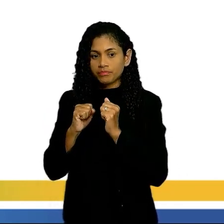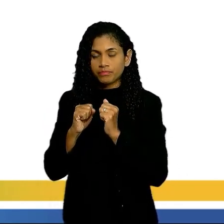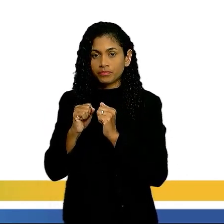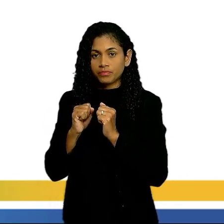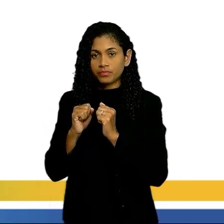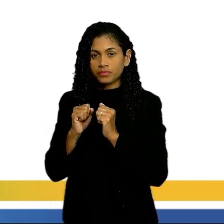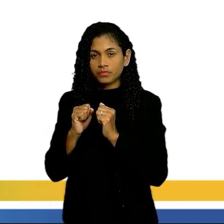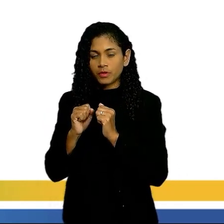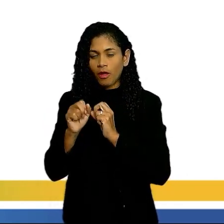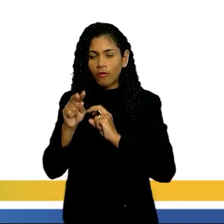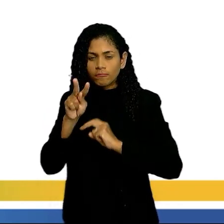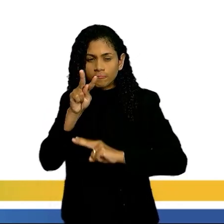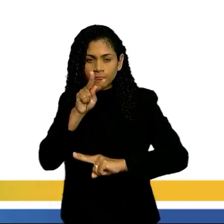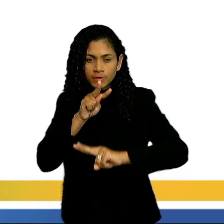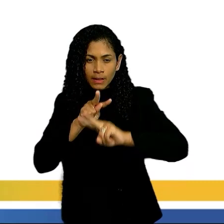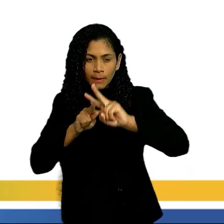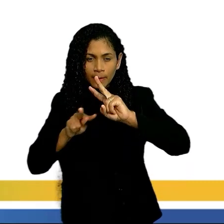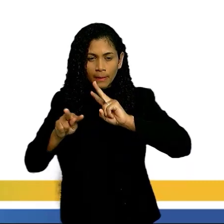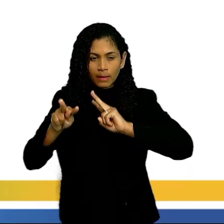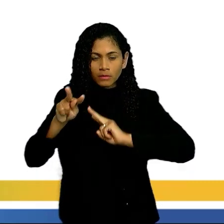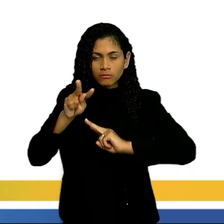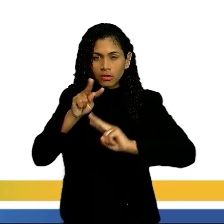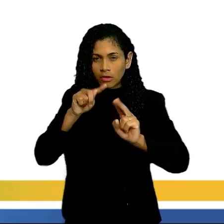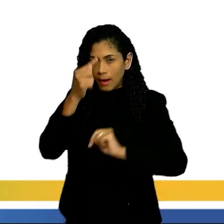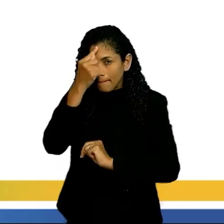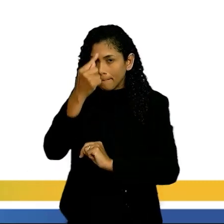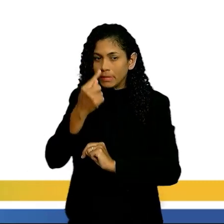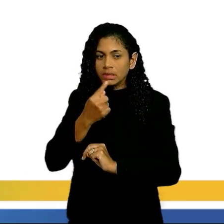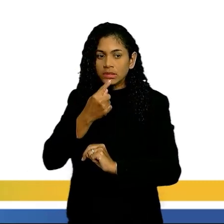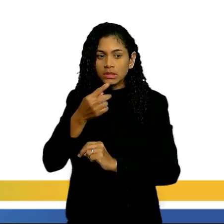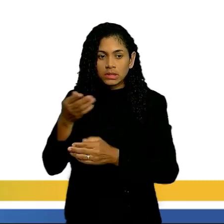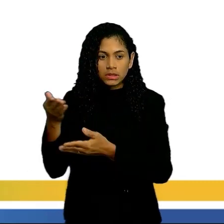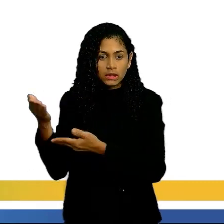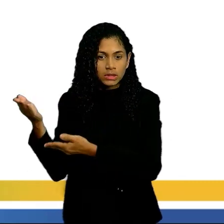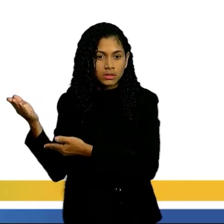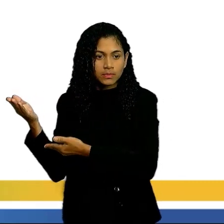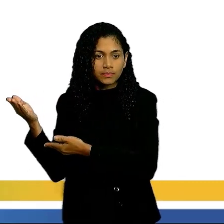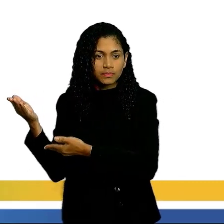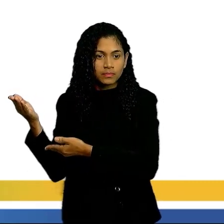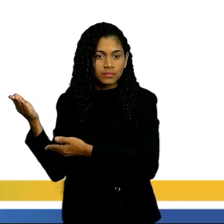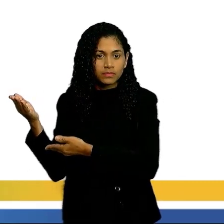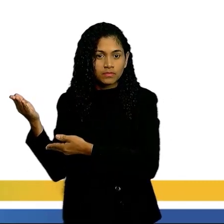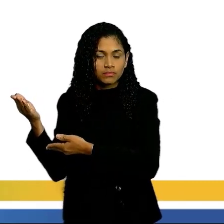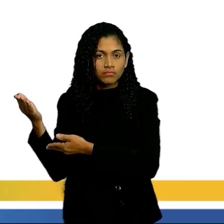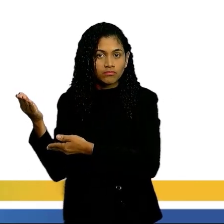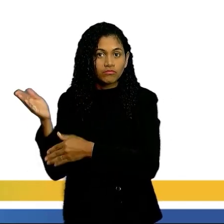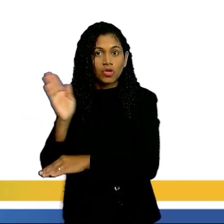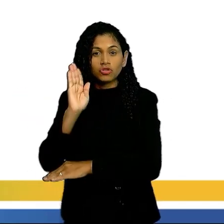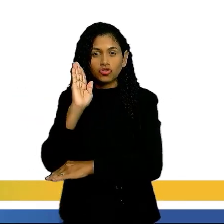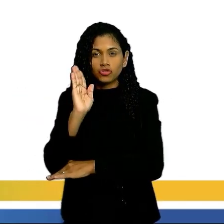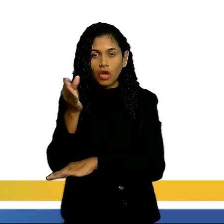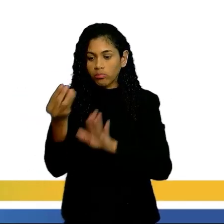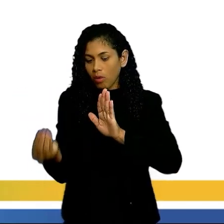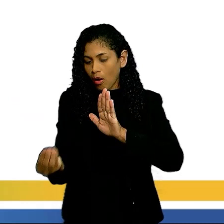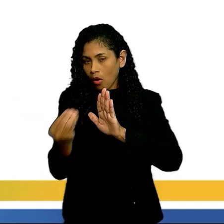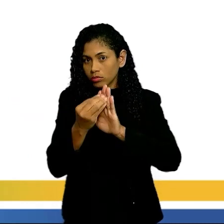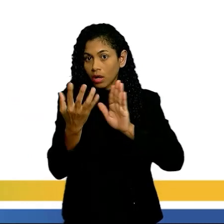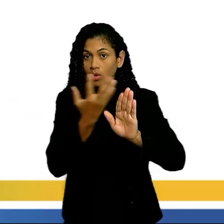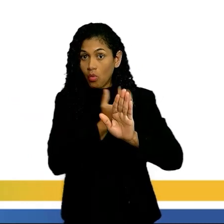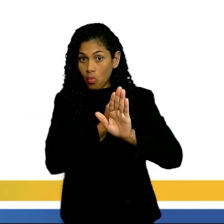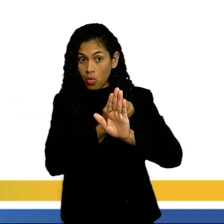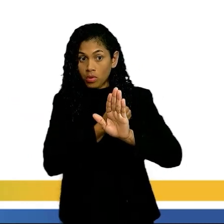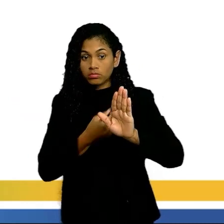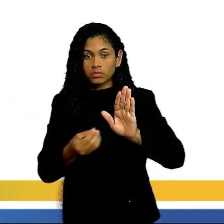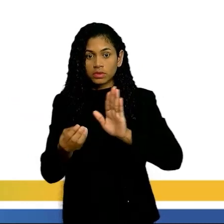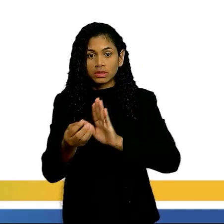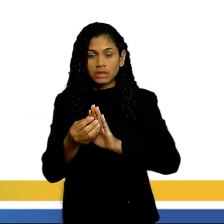bem, tá? Olha só, aqui ela já está colocando as medidas. A altura